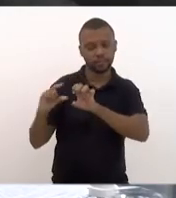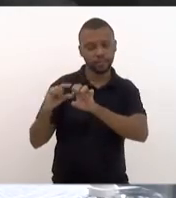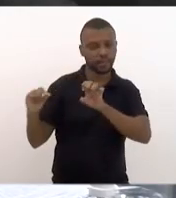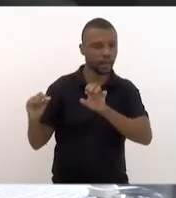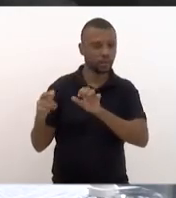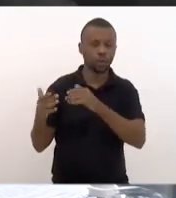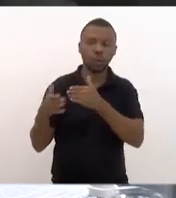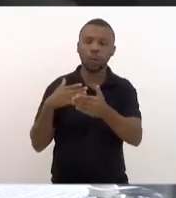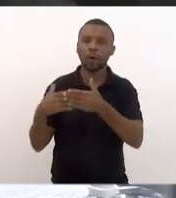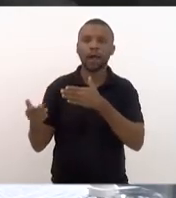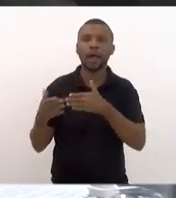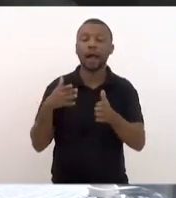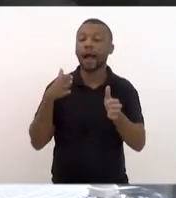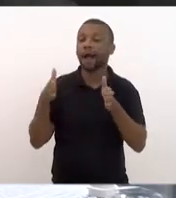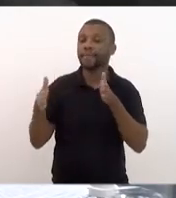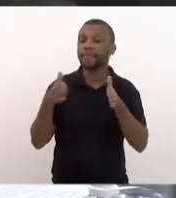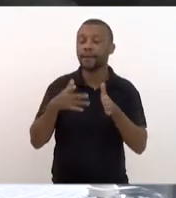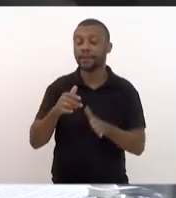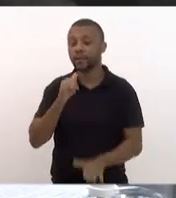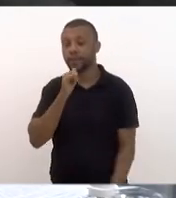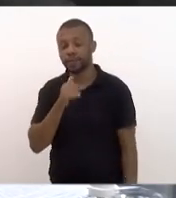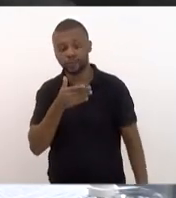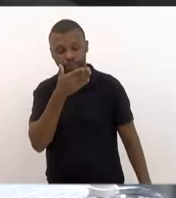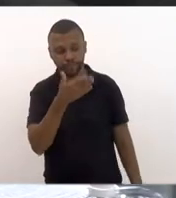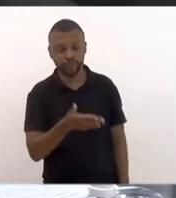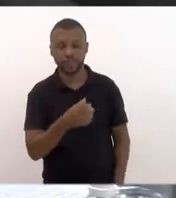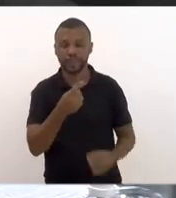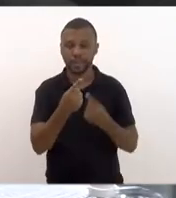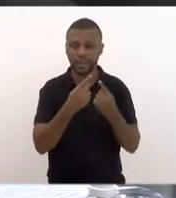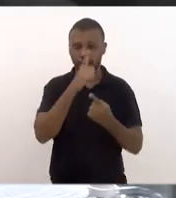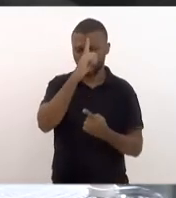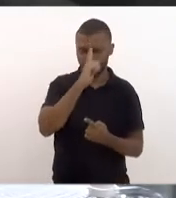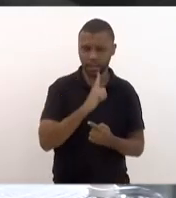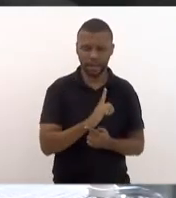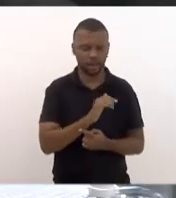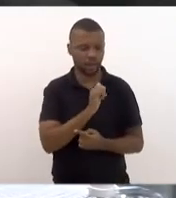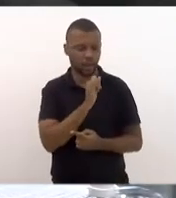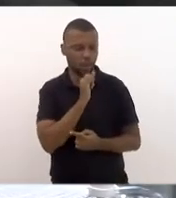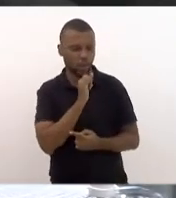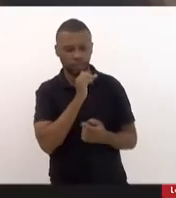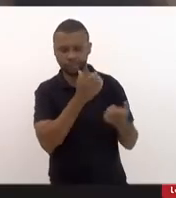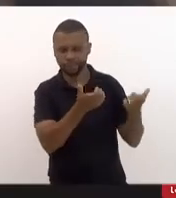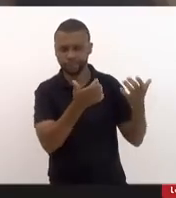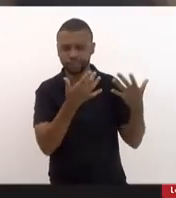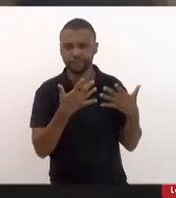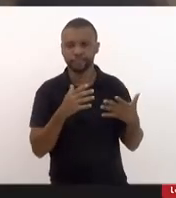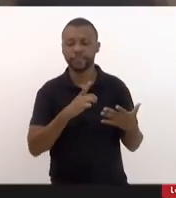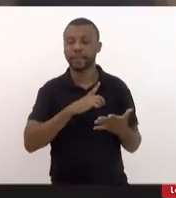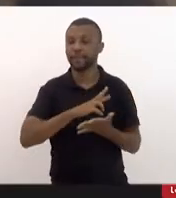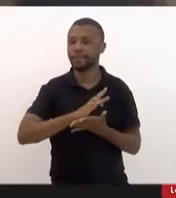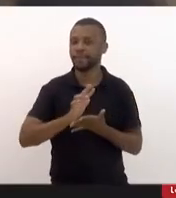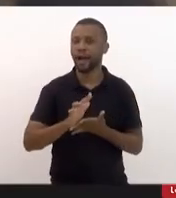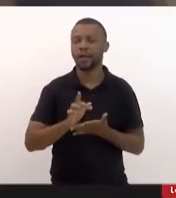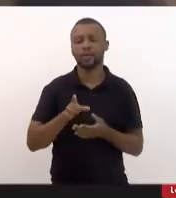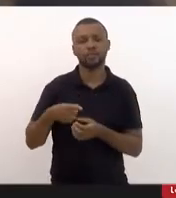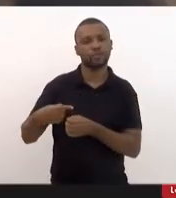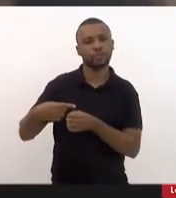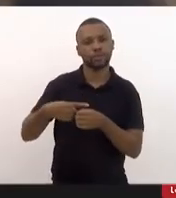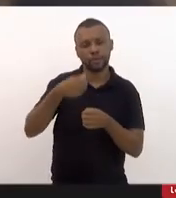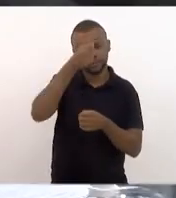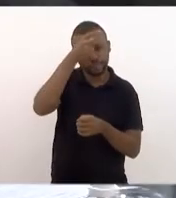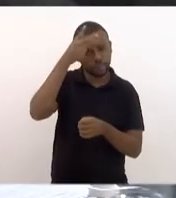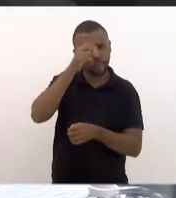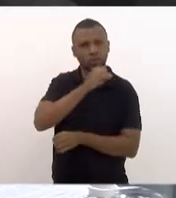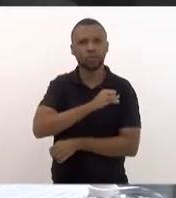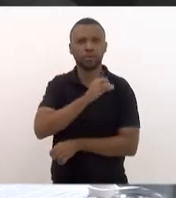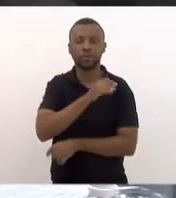faixa estabelecida, porque o exemplo da linha amarela, que Vossa Senhoria acabou de dar, Paulo, assim, corta vários subúrbios do Rio de Janeiro, sem que isso